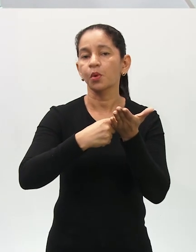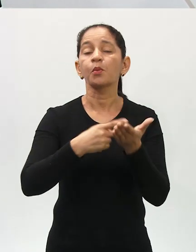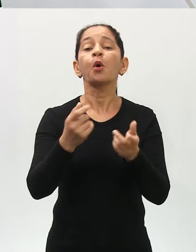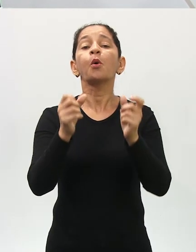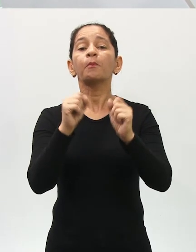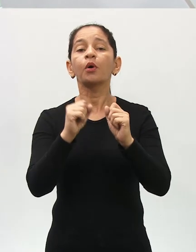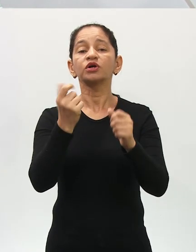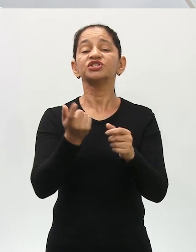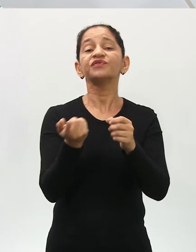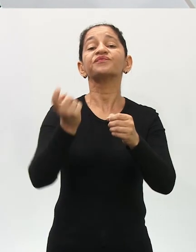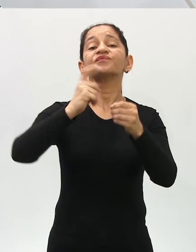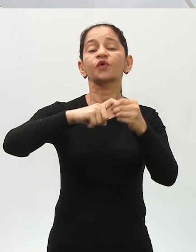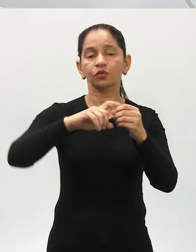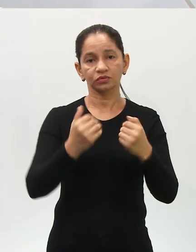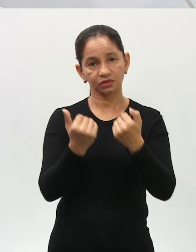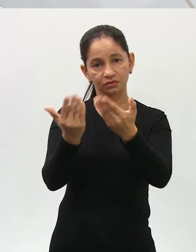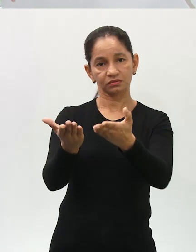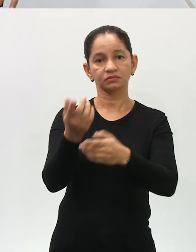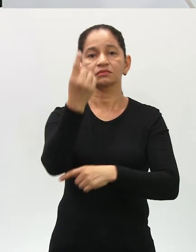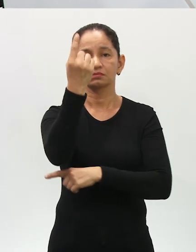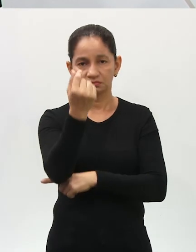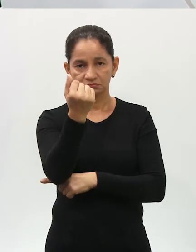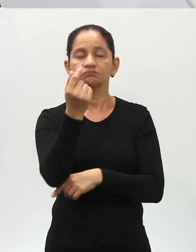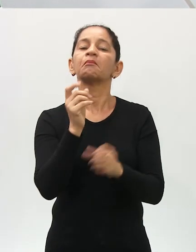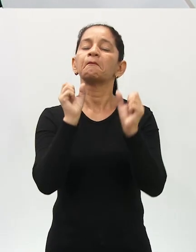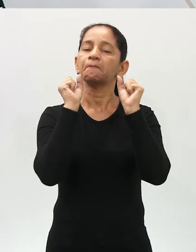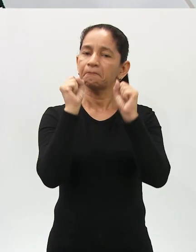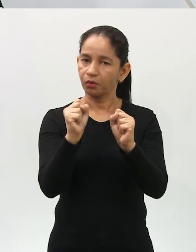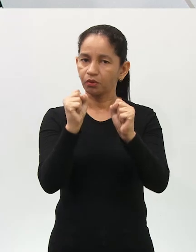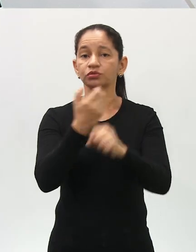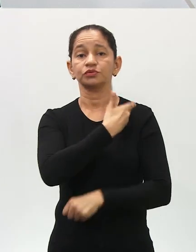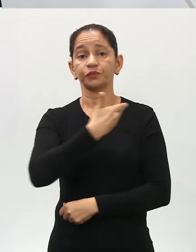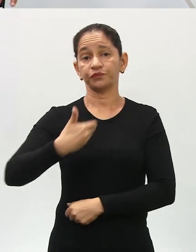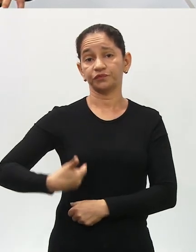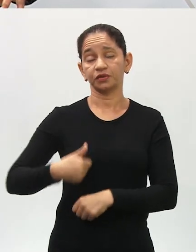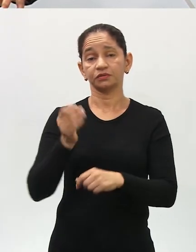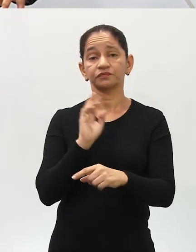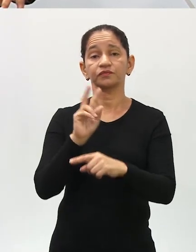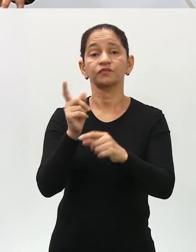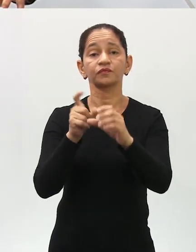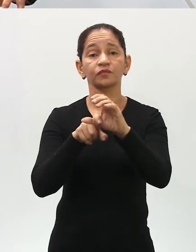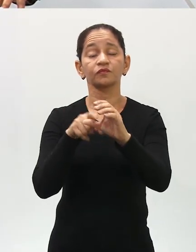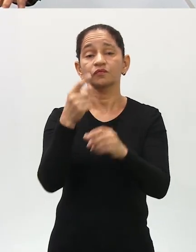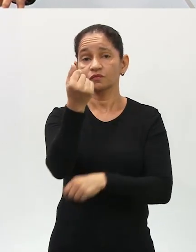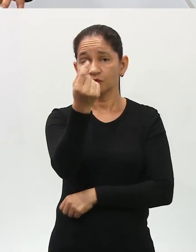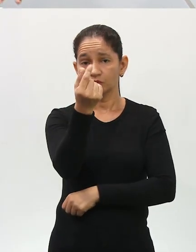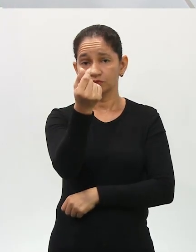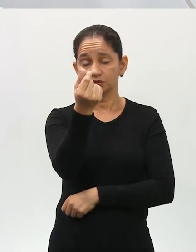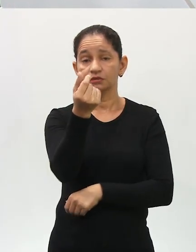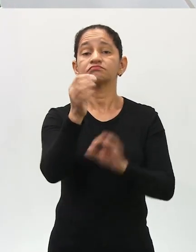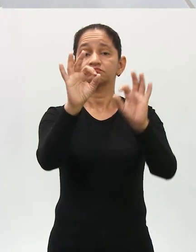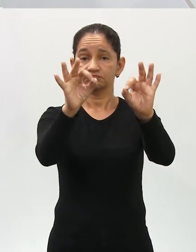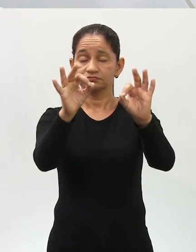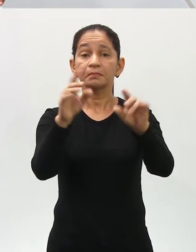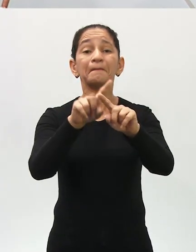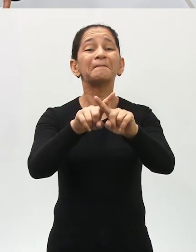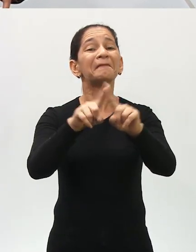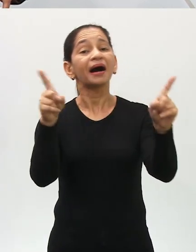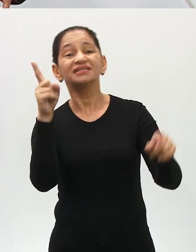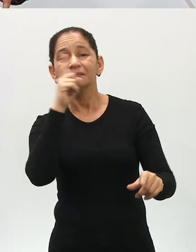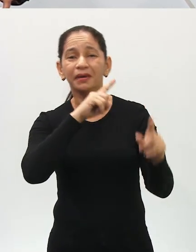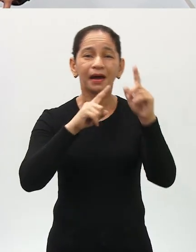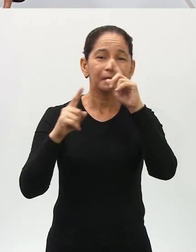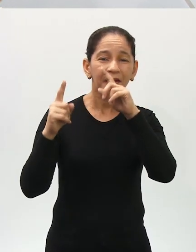contrato, ela pega e devolve, o governo devolve ao final do contrato esse valor para a empresa. Mas caso a empresa cometa